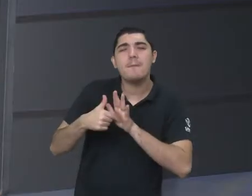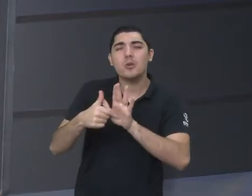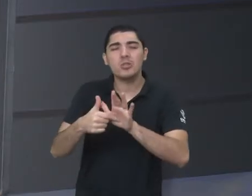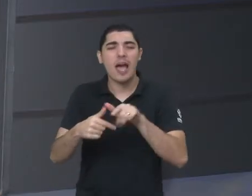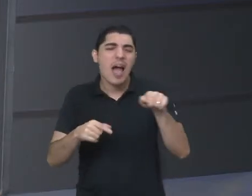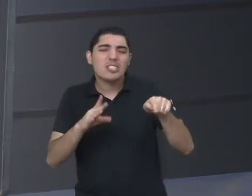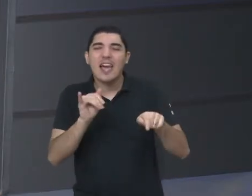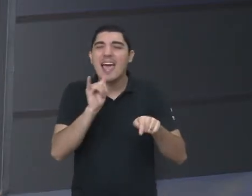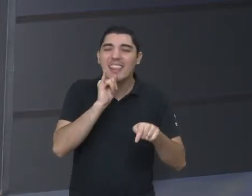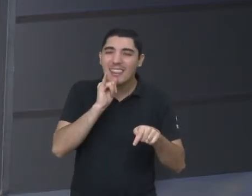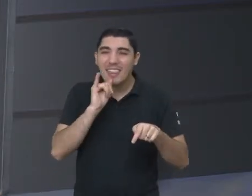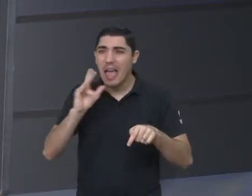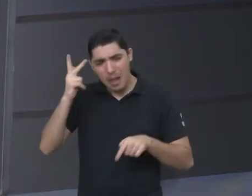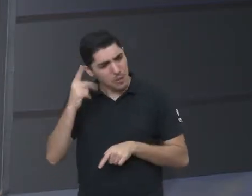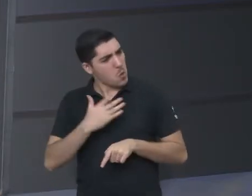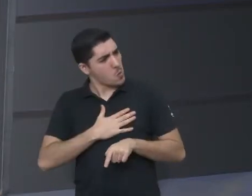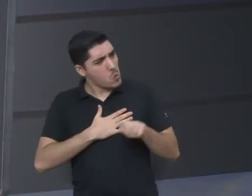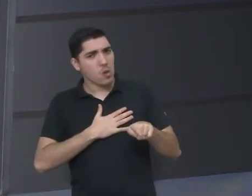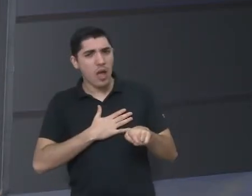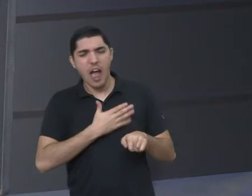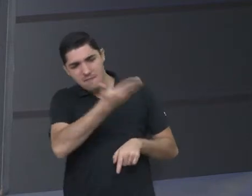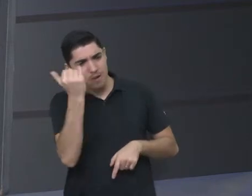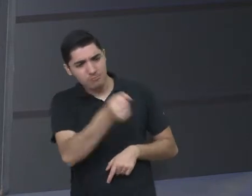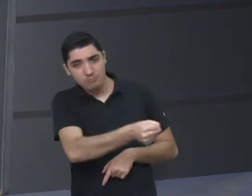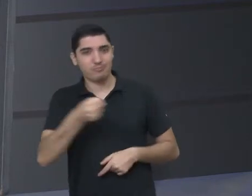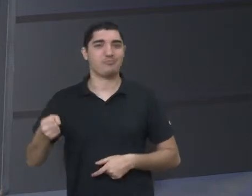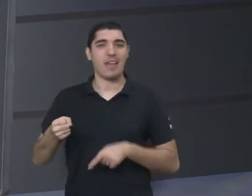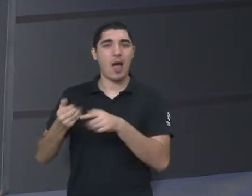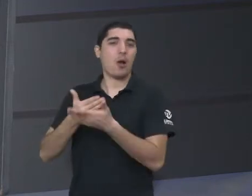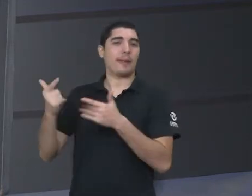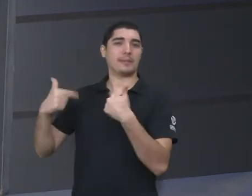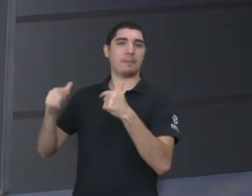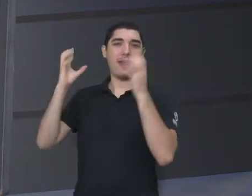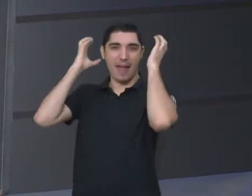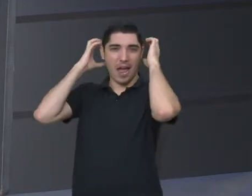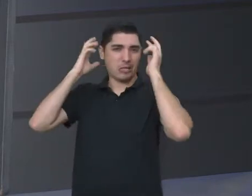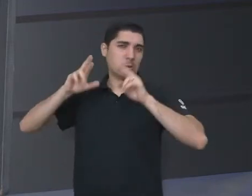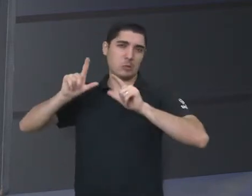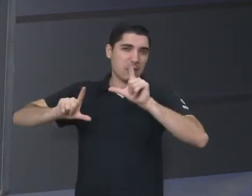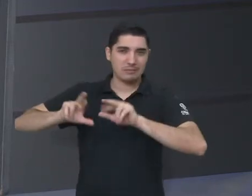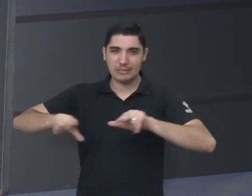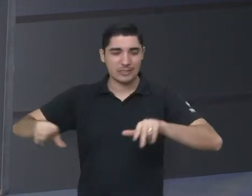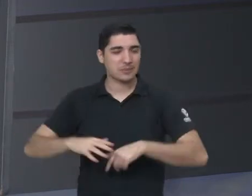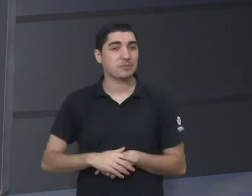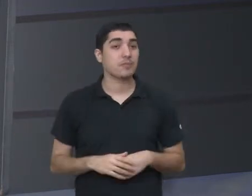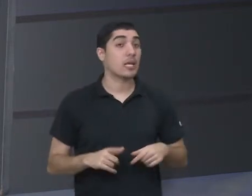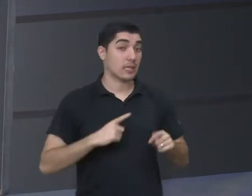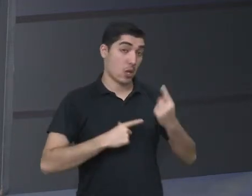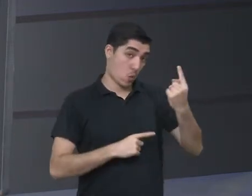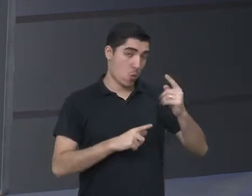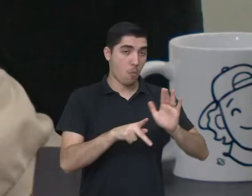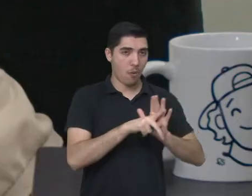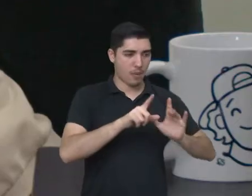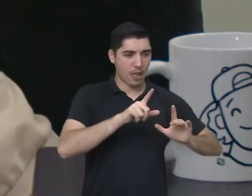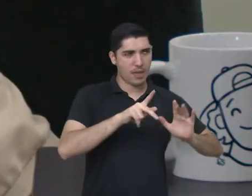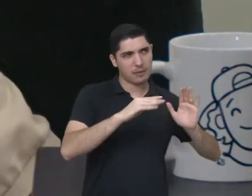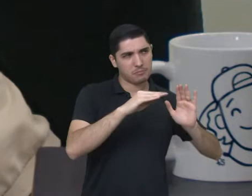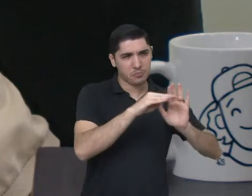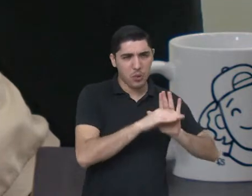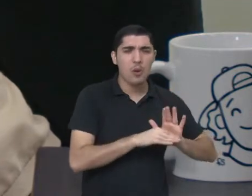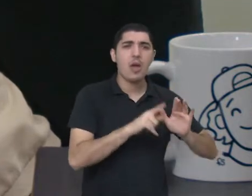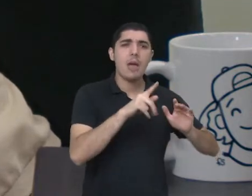Alves, era o JECA. E chegou o convite eu mostrei para o Xiste, que era o presidente do Grêmio. Ele pegou, ele leu e falou, Edson,